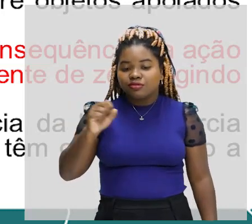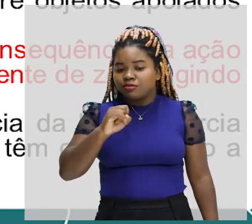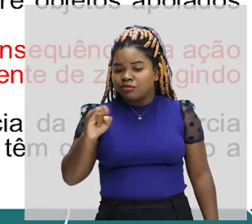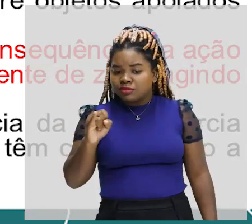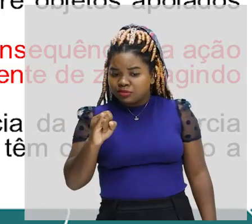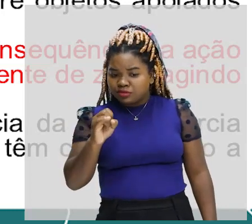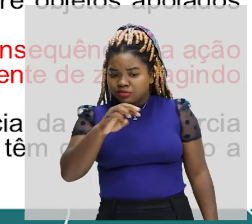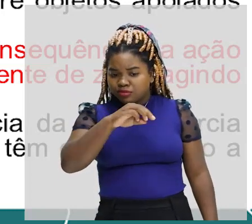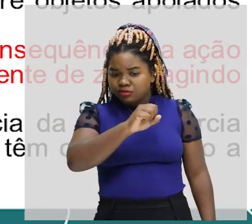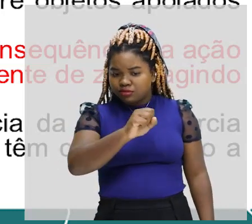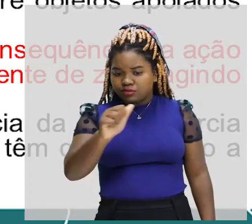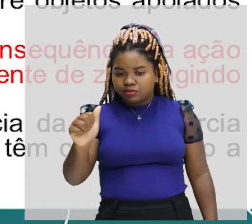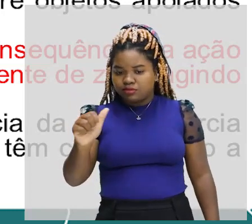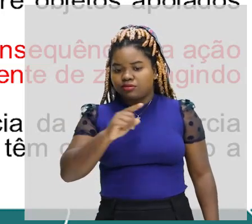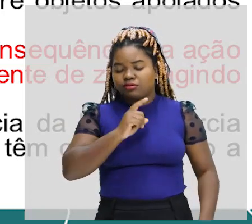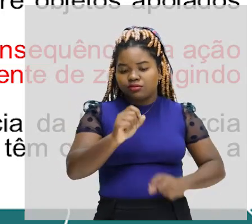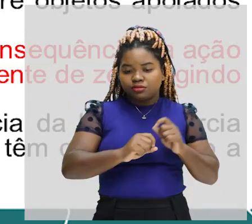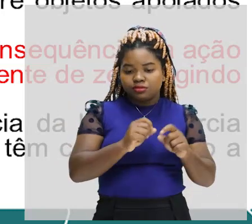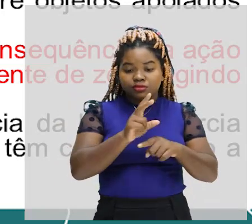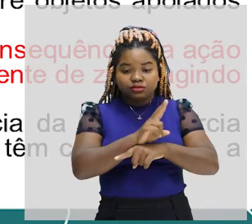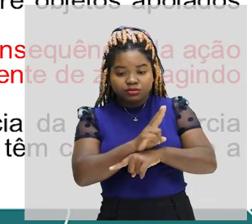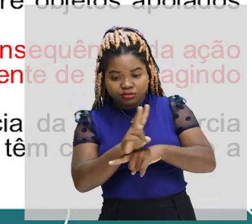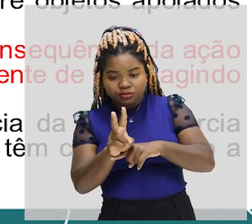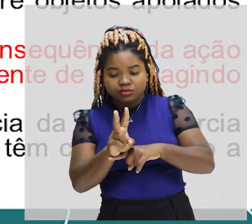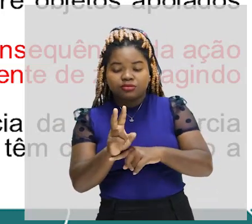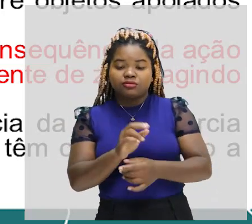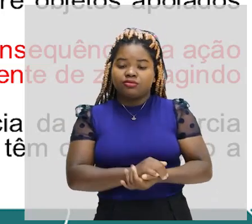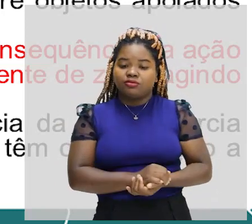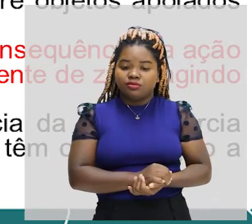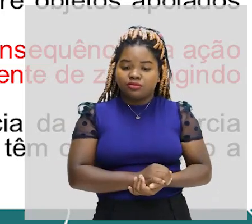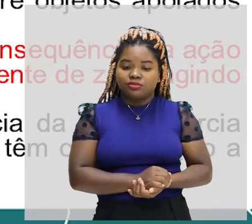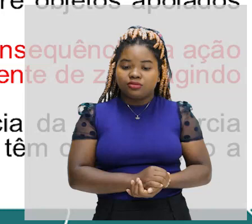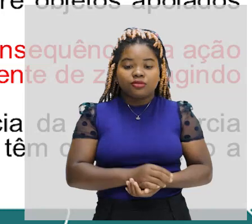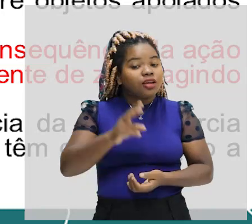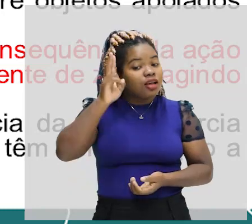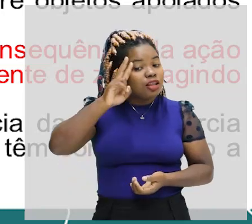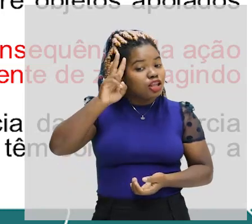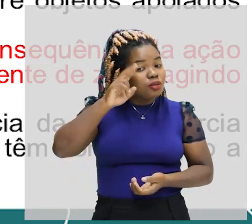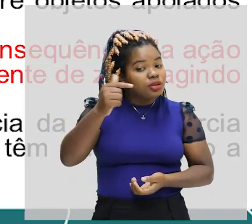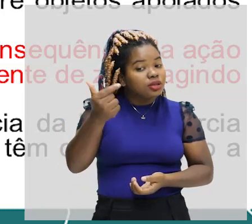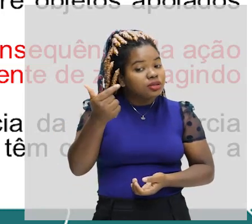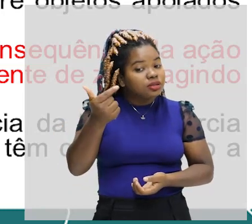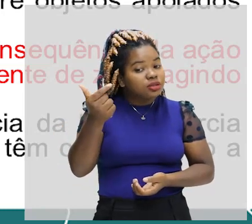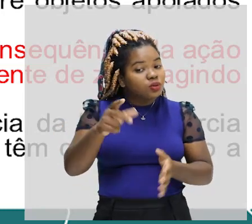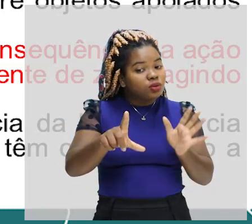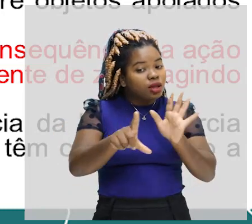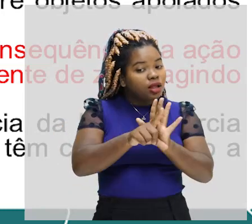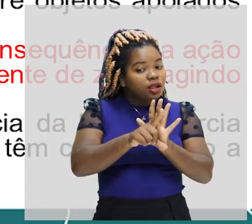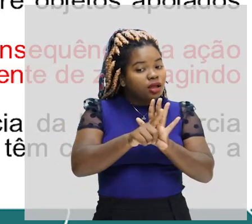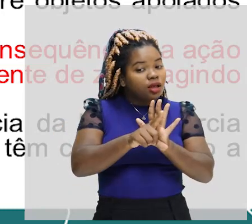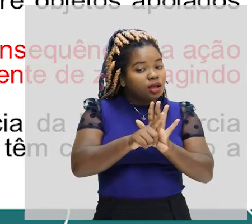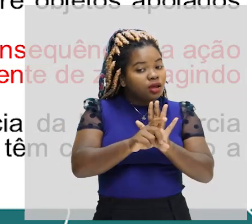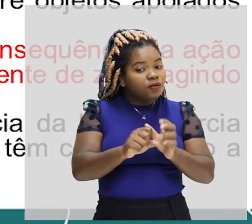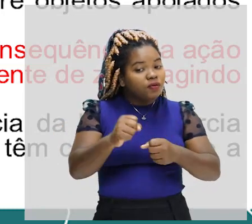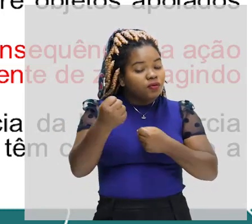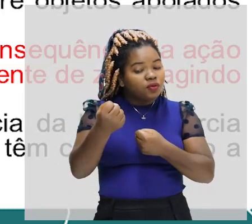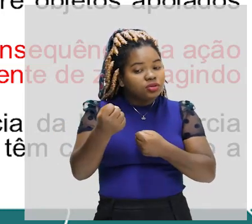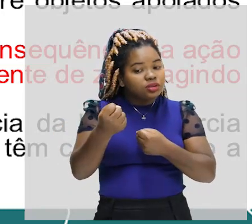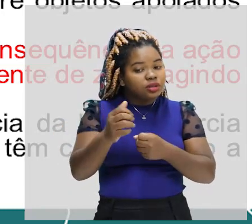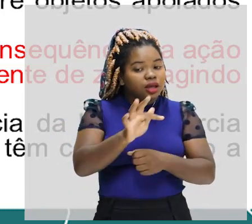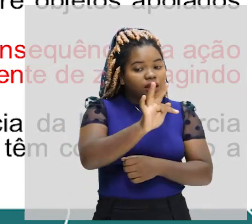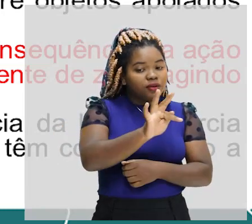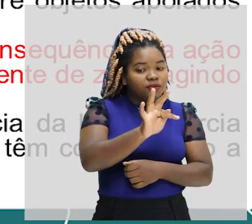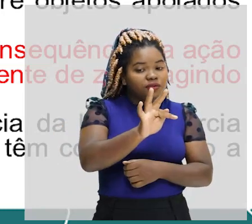corpo é dotado de aceleração, lembre-se da segunda lei de Newton. Força é igual a massa vezes